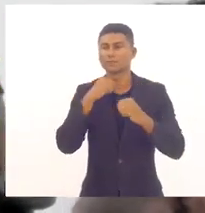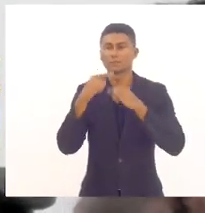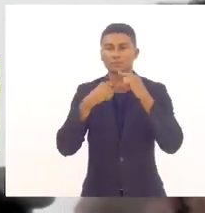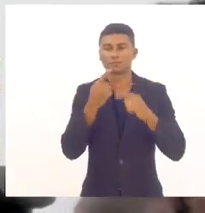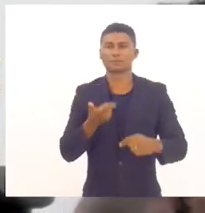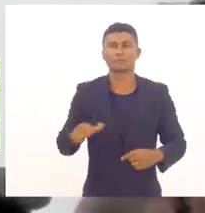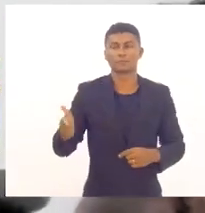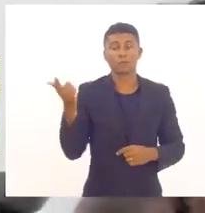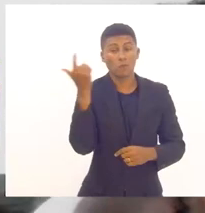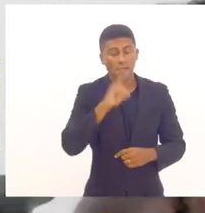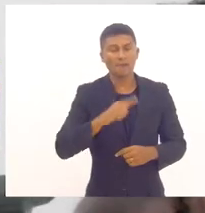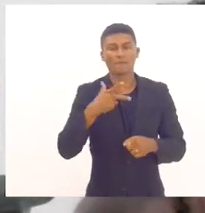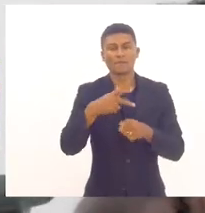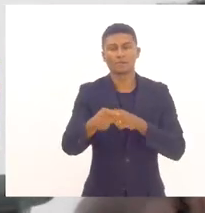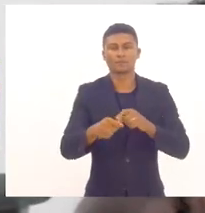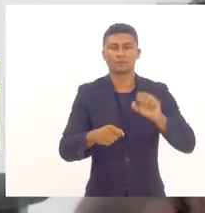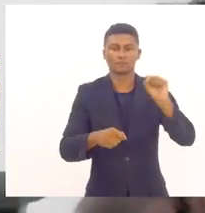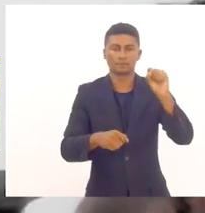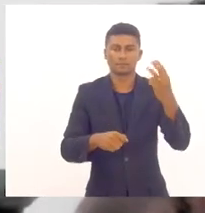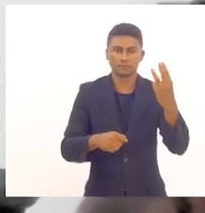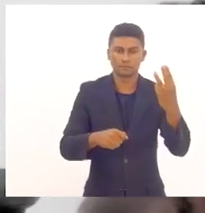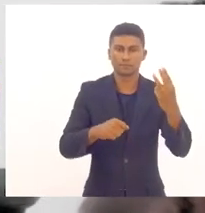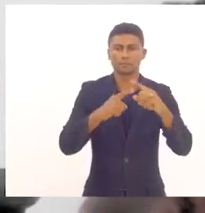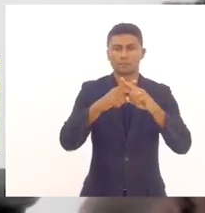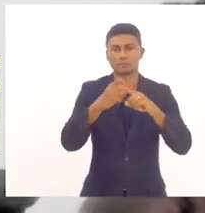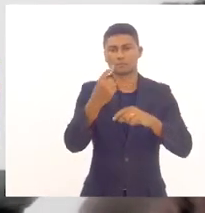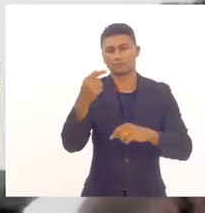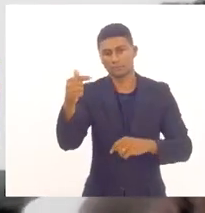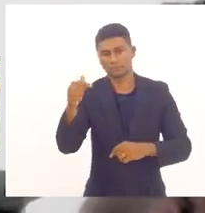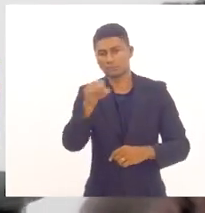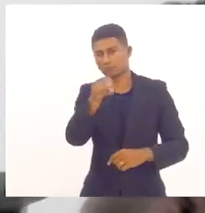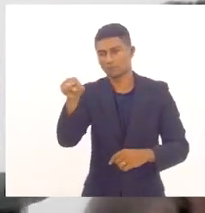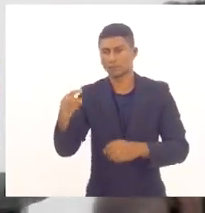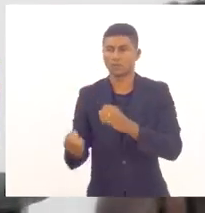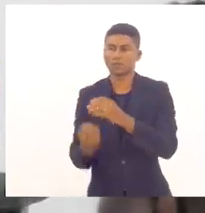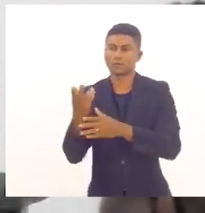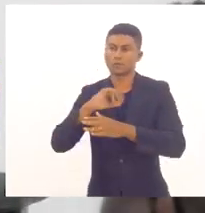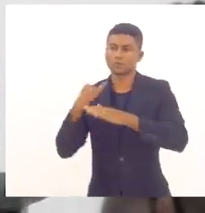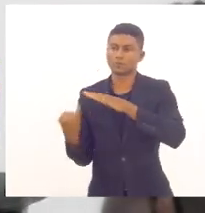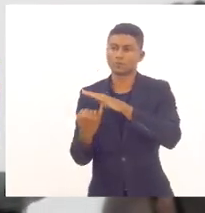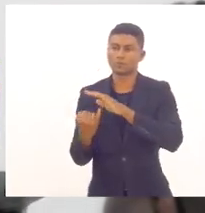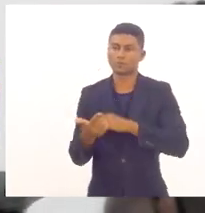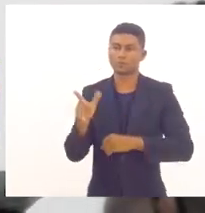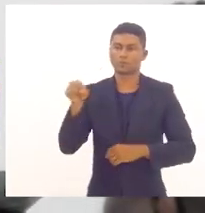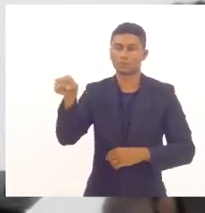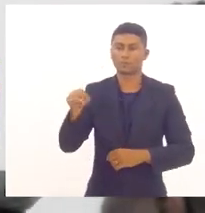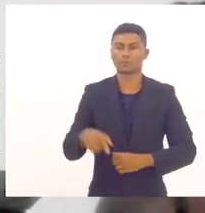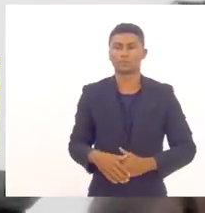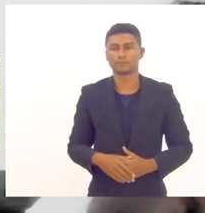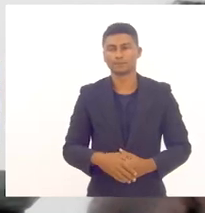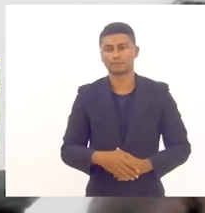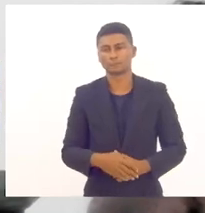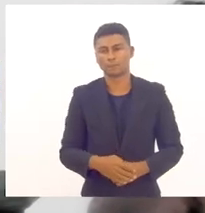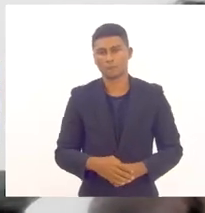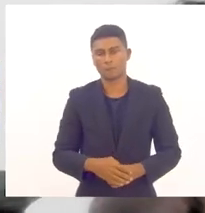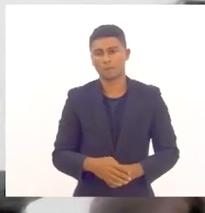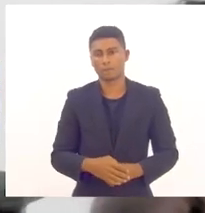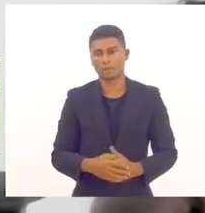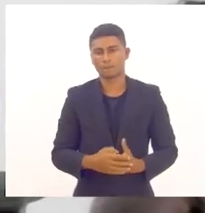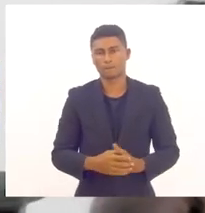83 a 17. E aí eles fundaram uma outra instituição. E aí, senhor deputado... Eu